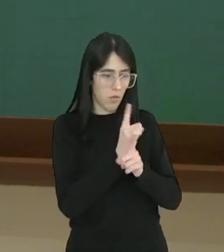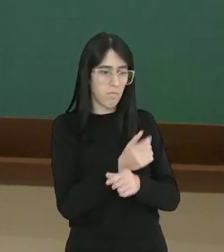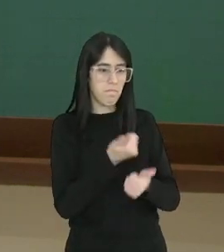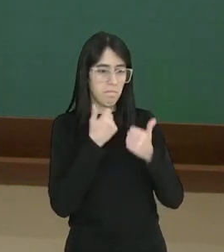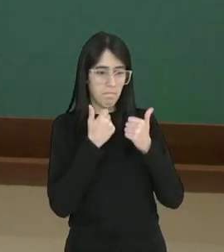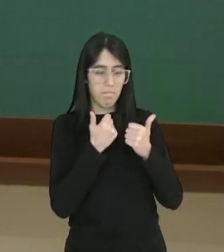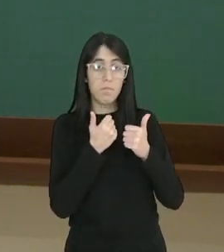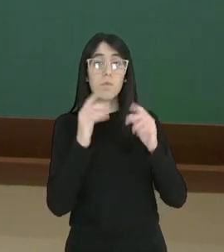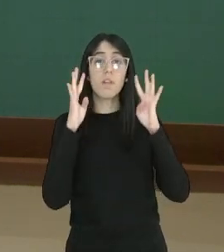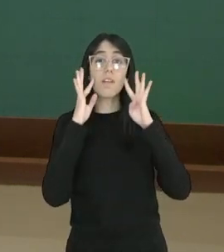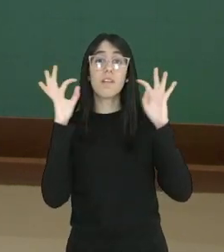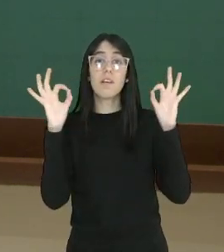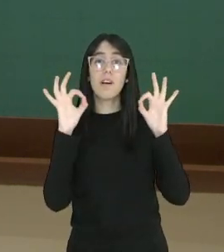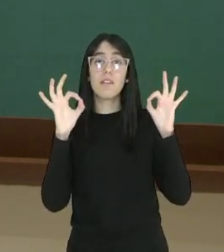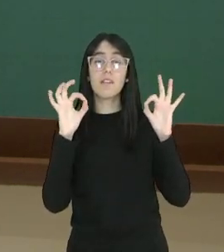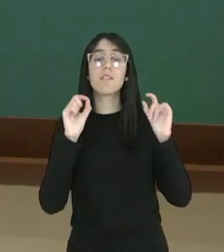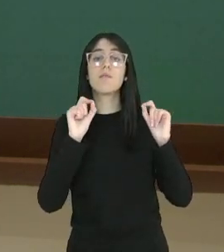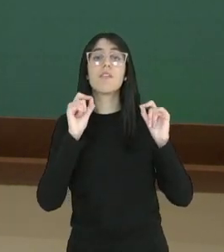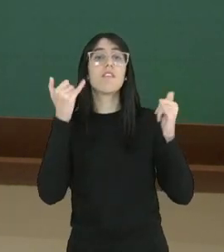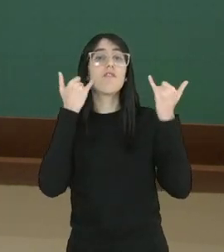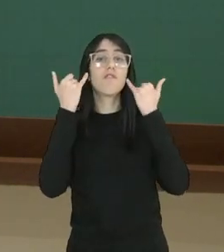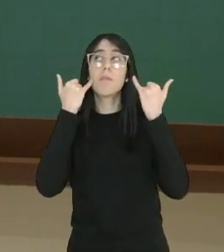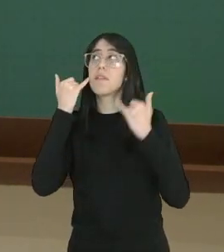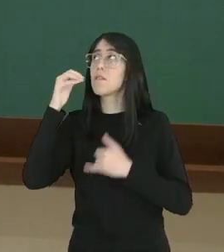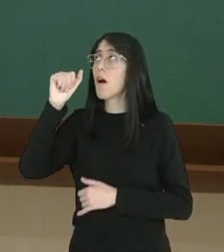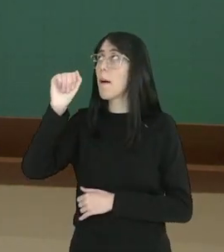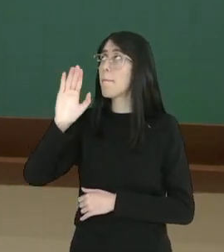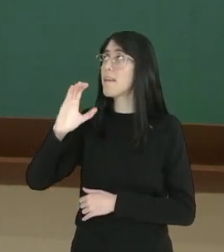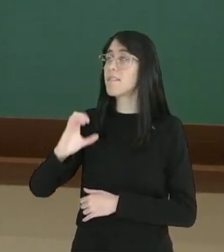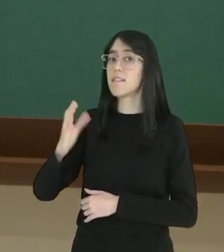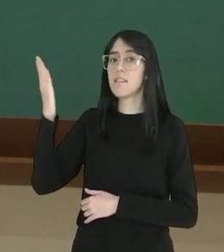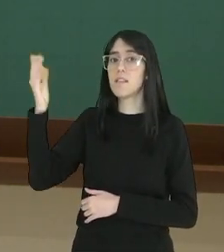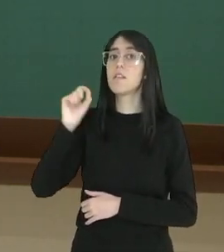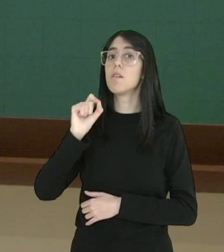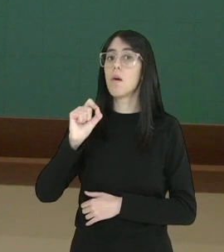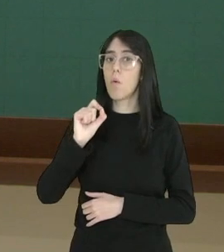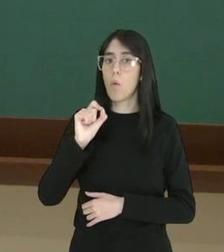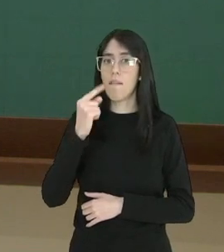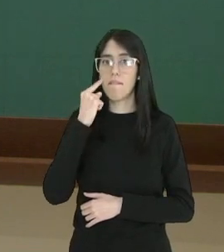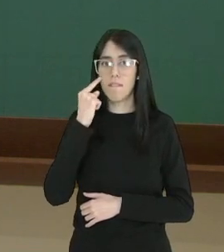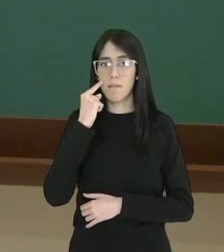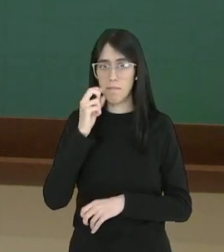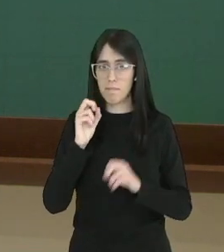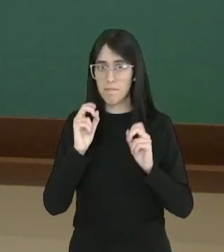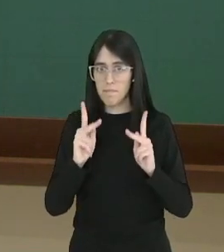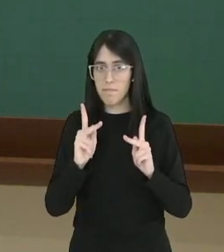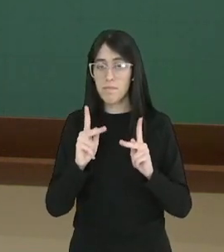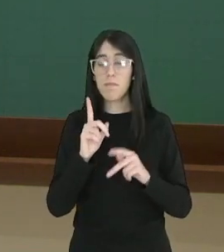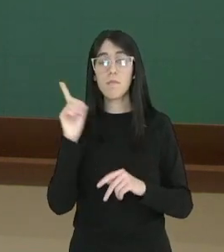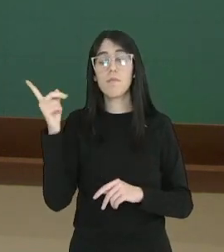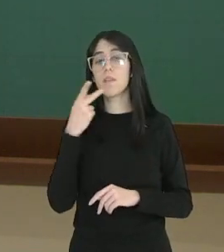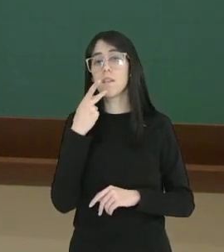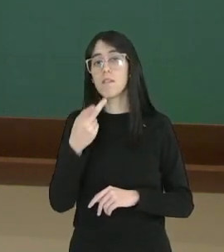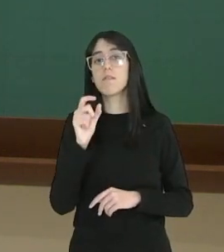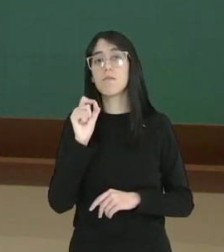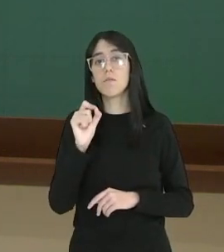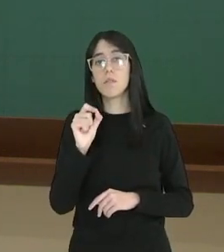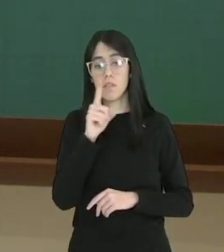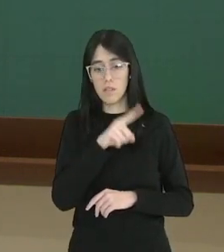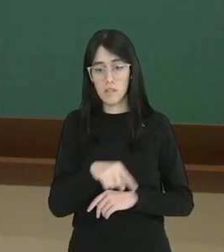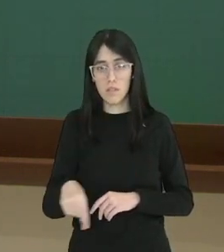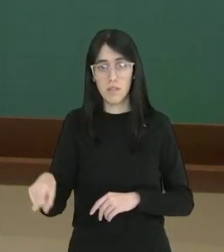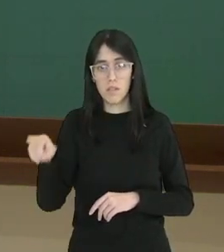e prestem atenção na informação que ele está fornecendo para vocês. Ele está dizendo que essa